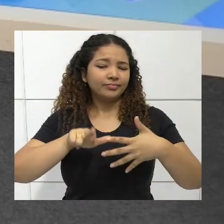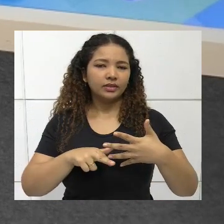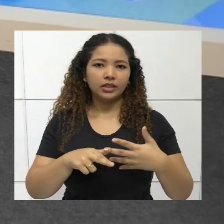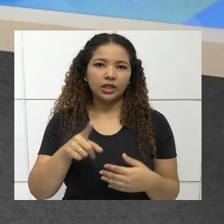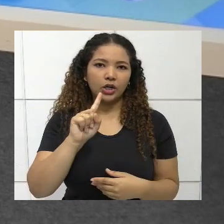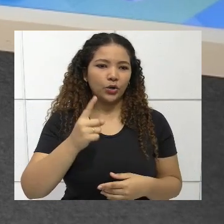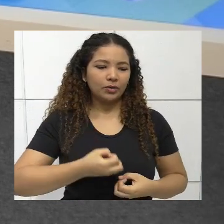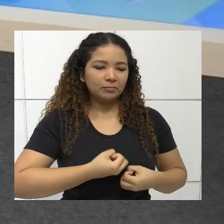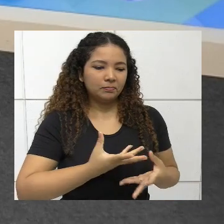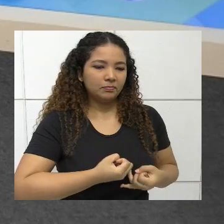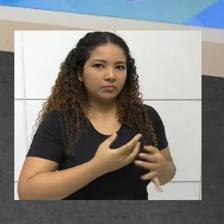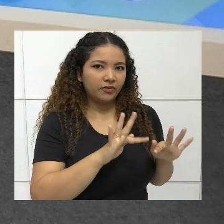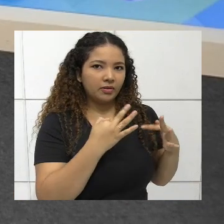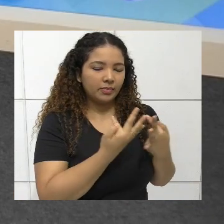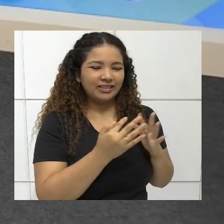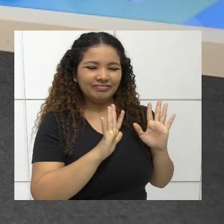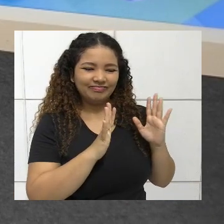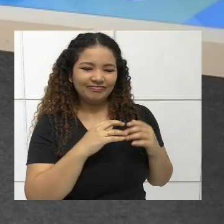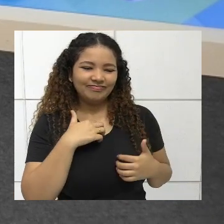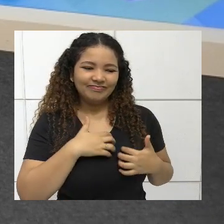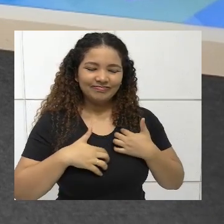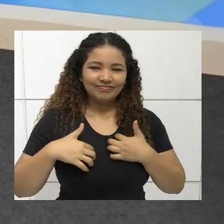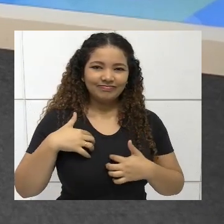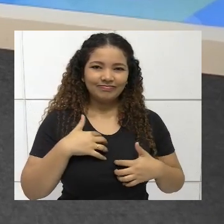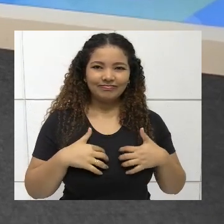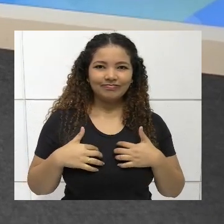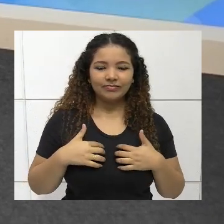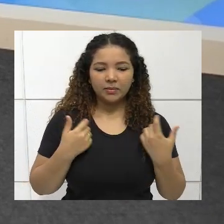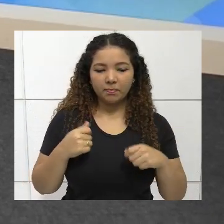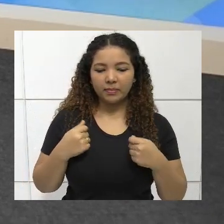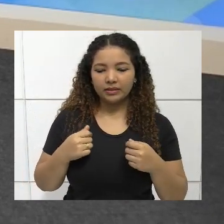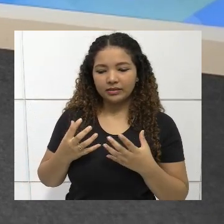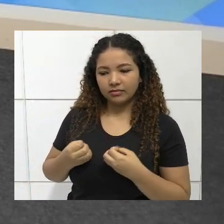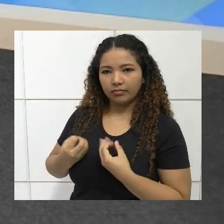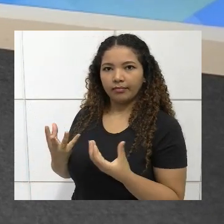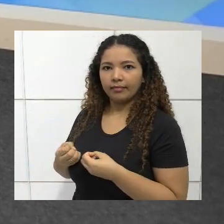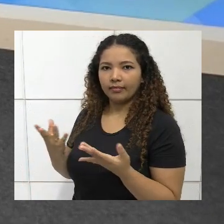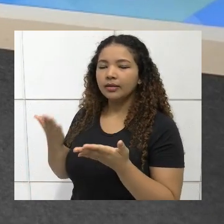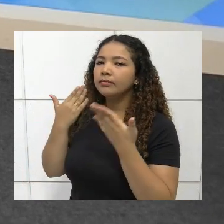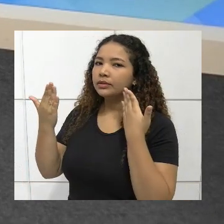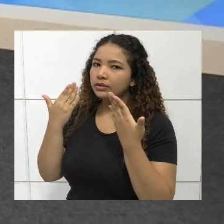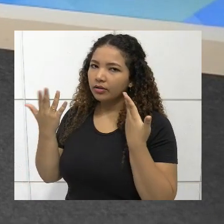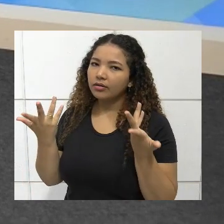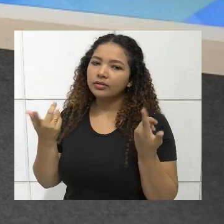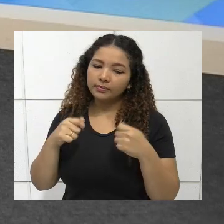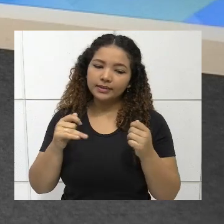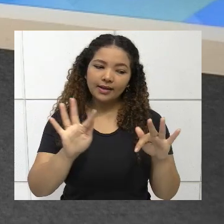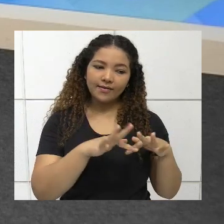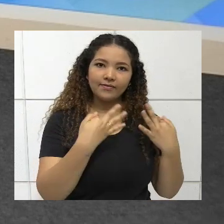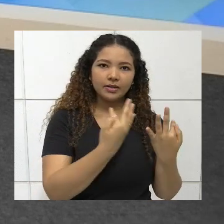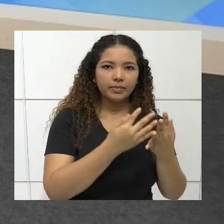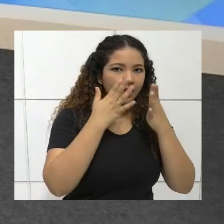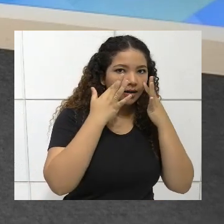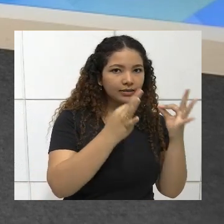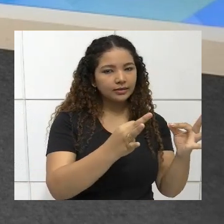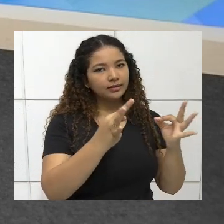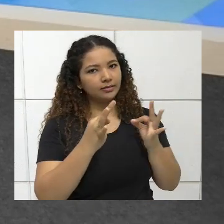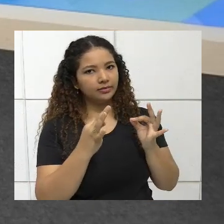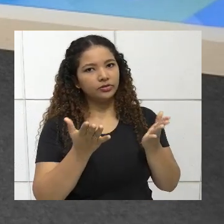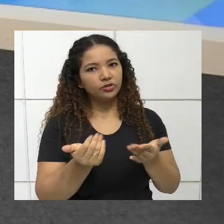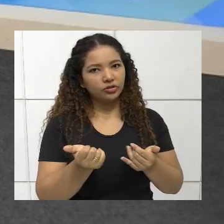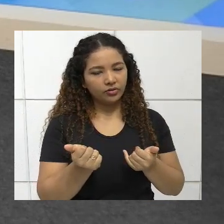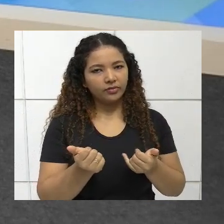com a família, porque não sentem esse acolhimento. Então, atentem para a situação dos nossos jovens.